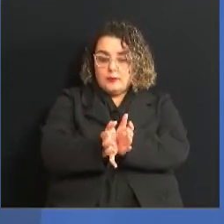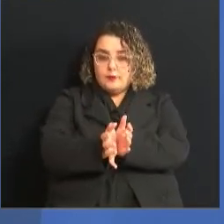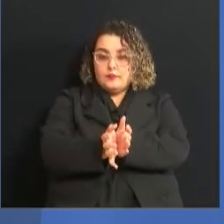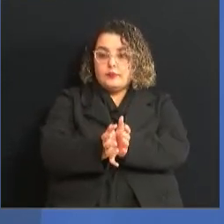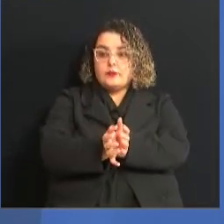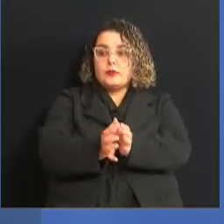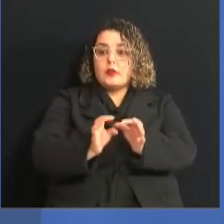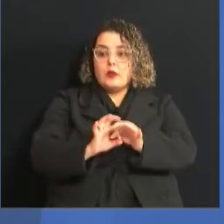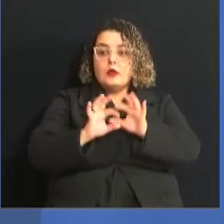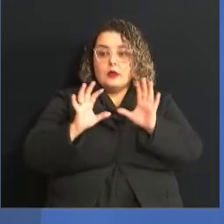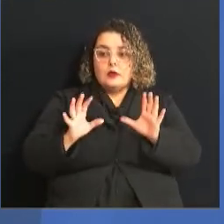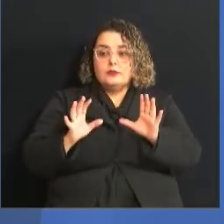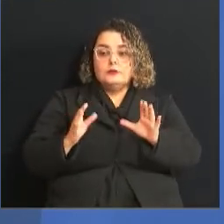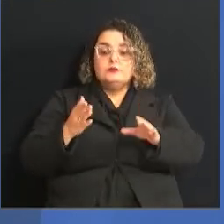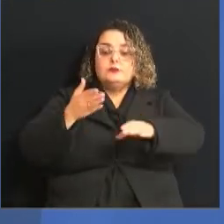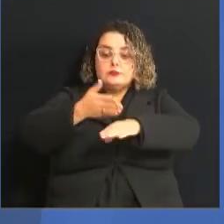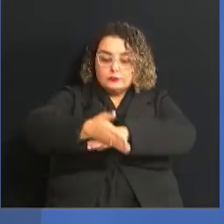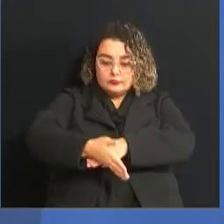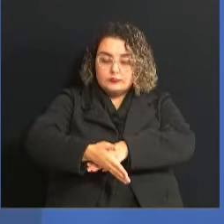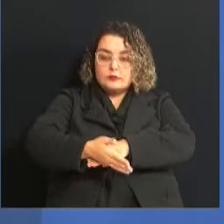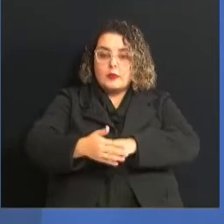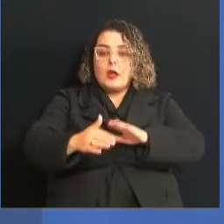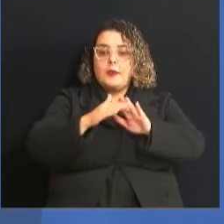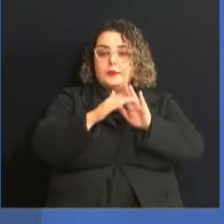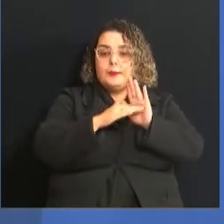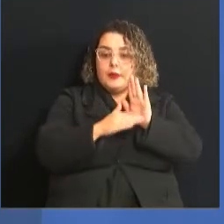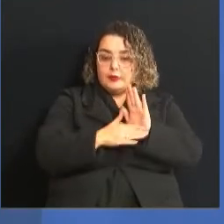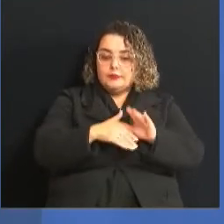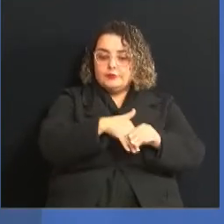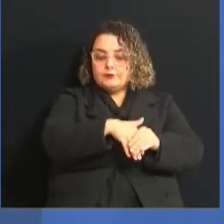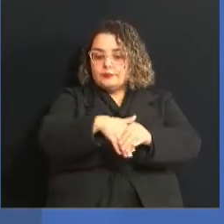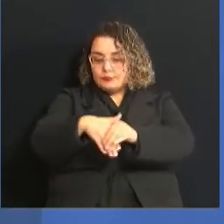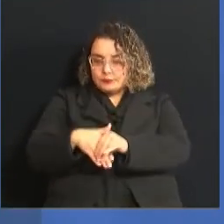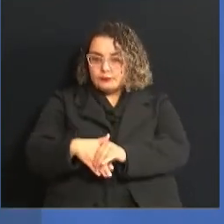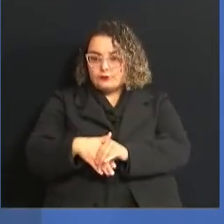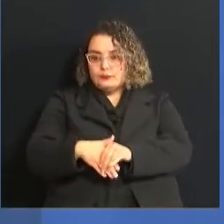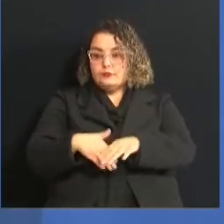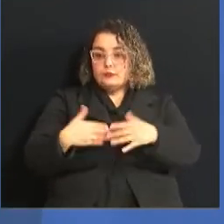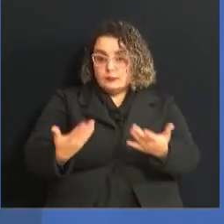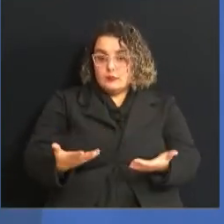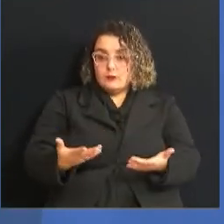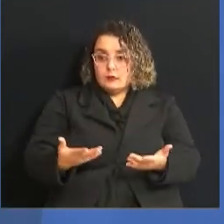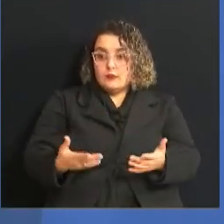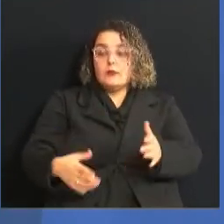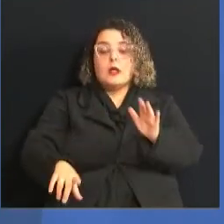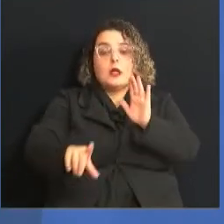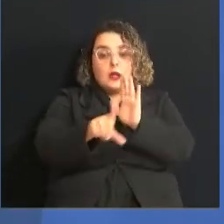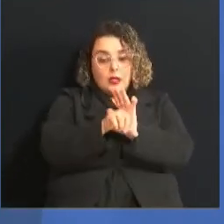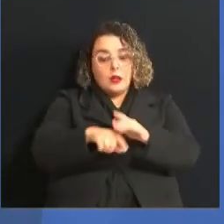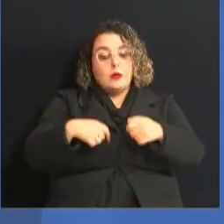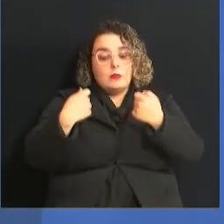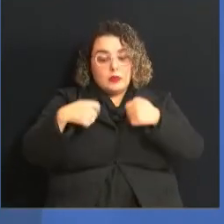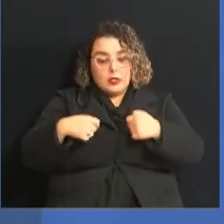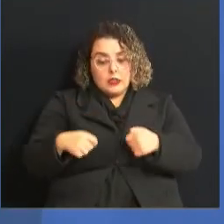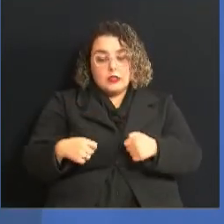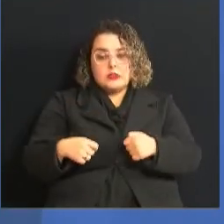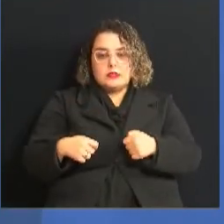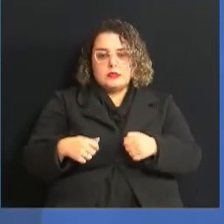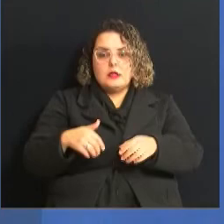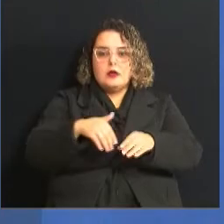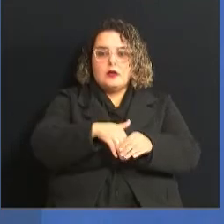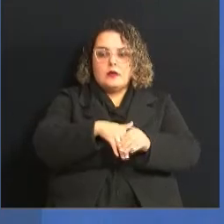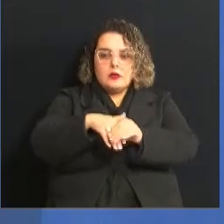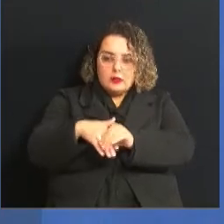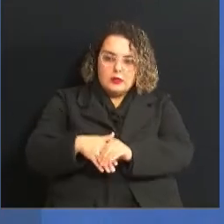aptos para entrar aí na pauta de votação. Mas para que eles se tornem lei, eles precisam ainda ser votados